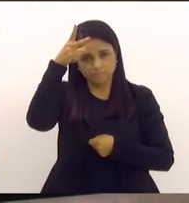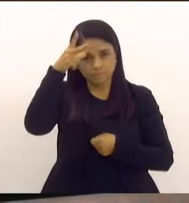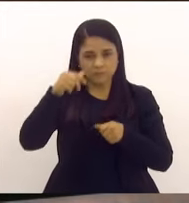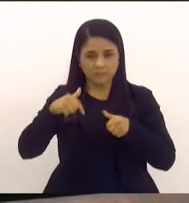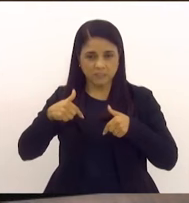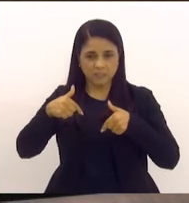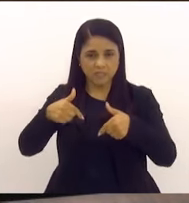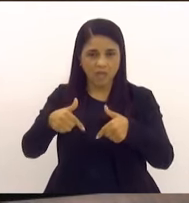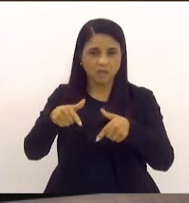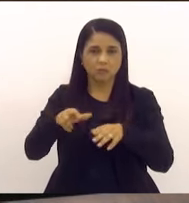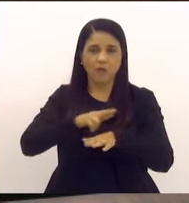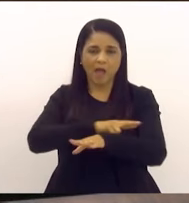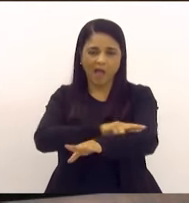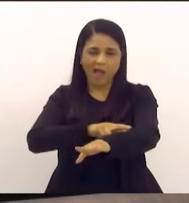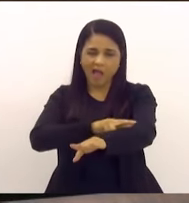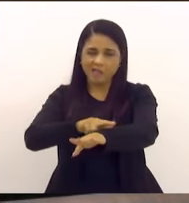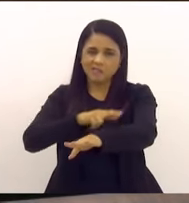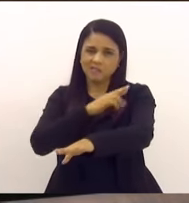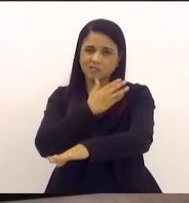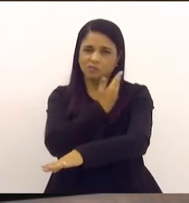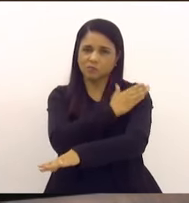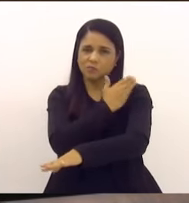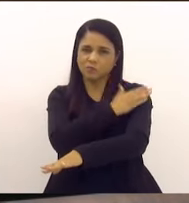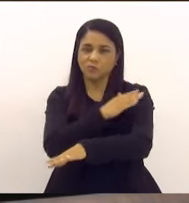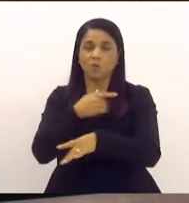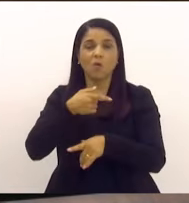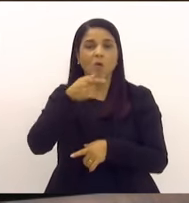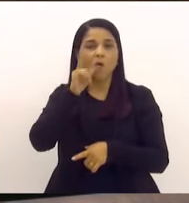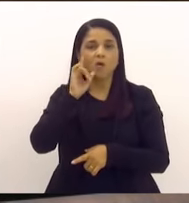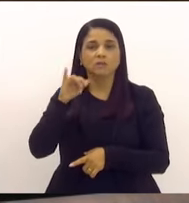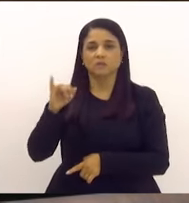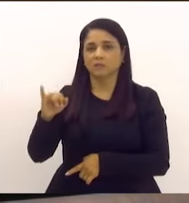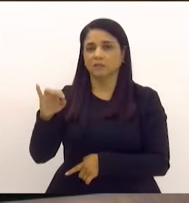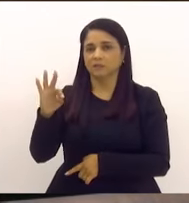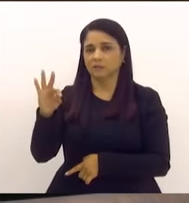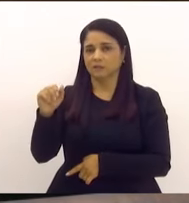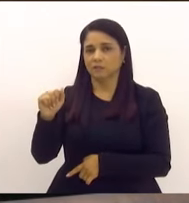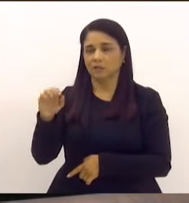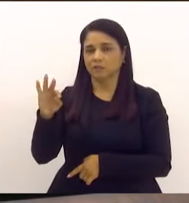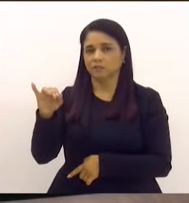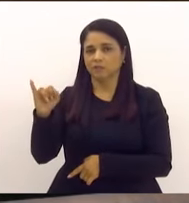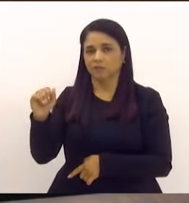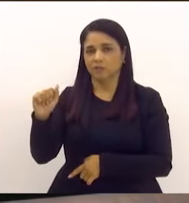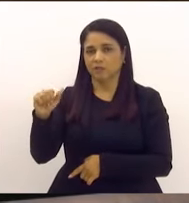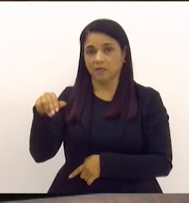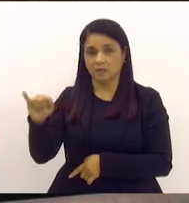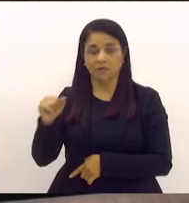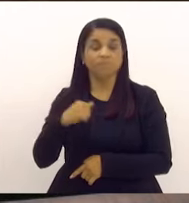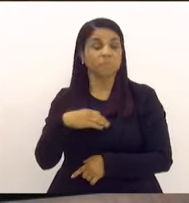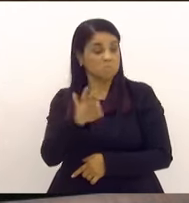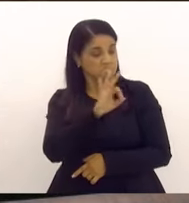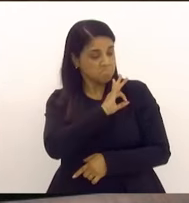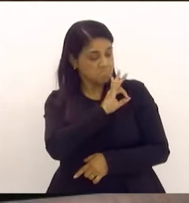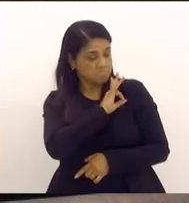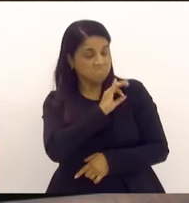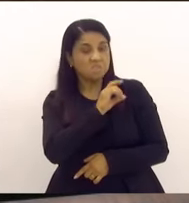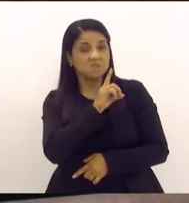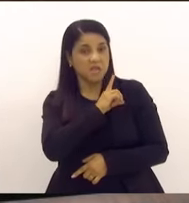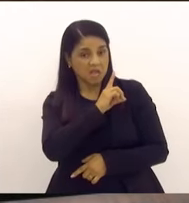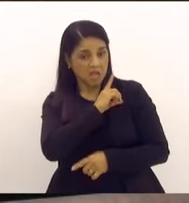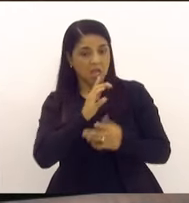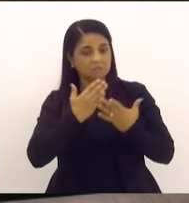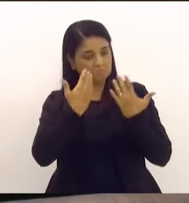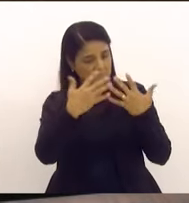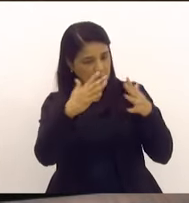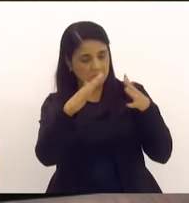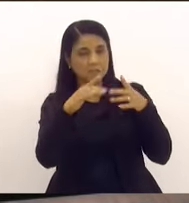de racismo praticado ontem em Itatiaia e parabenizar o delegado que saiu em busca e prendeu em flagrante o prefeito